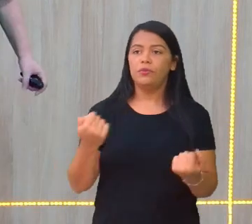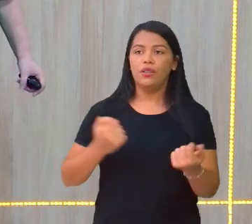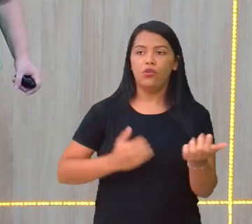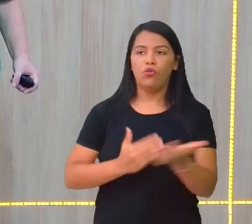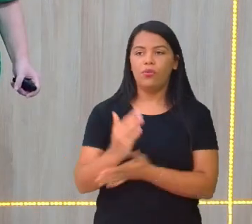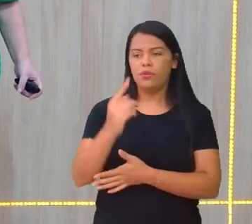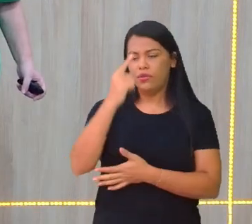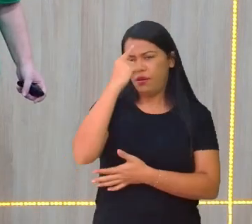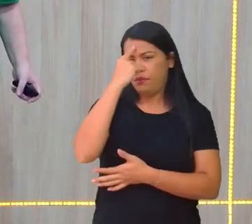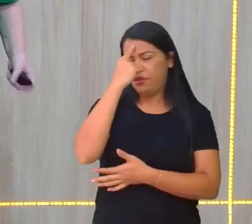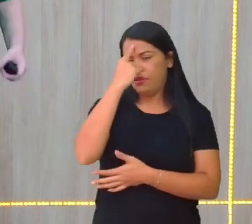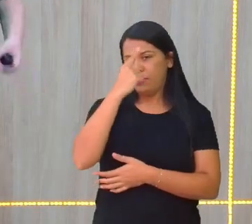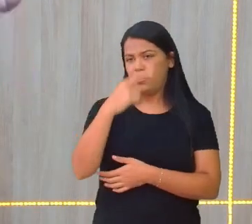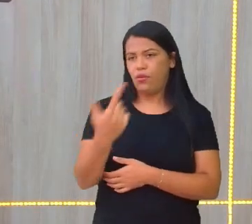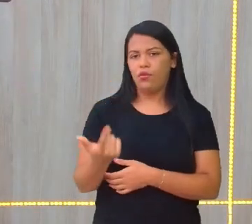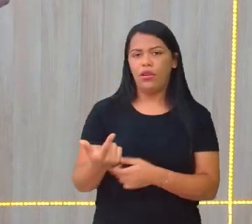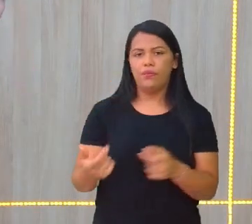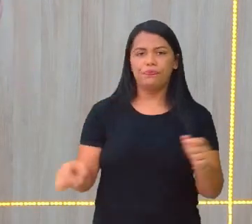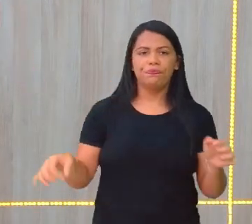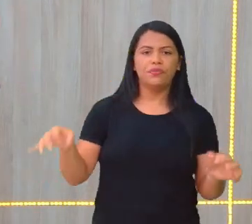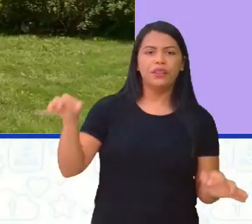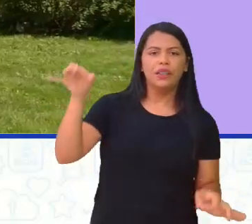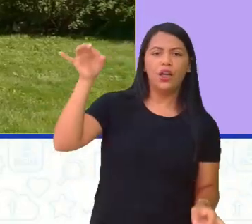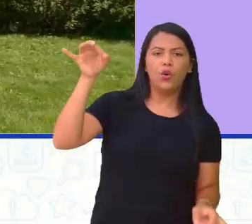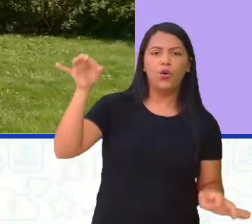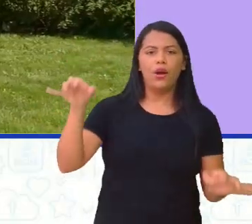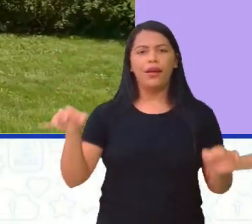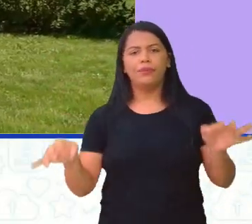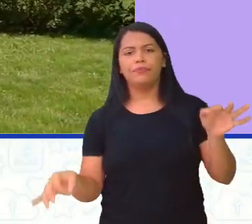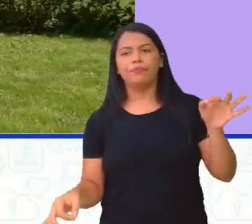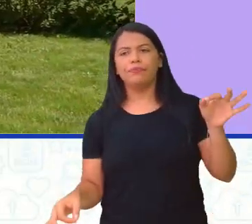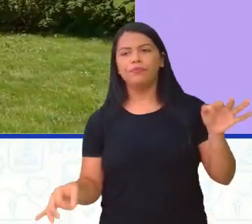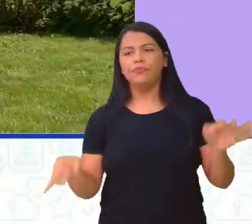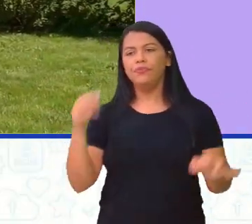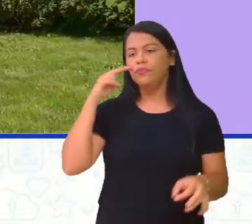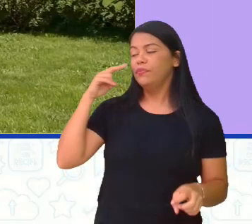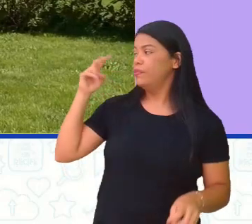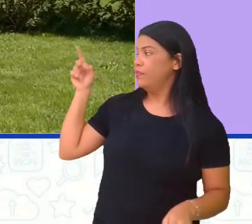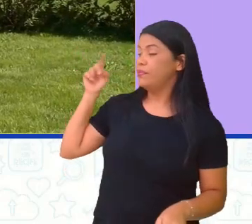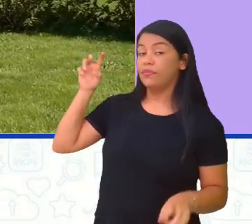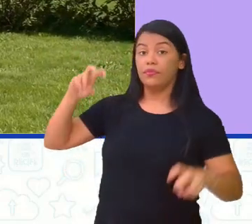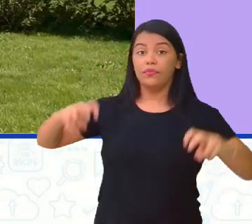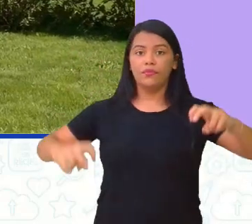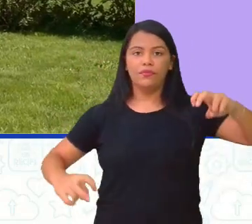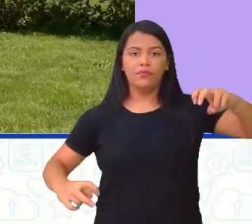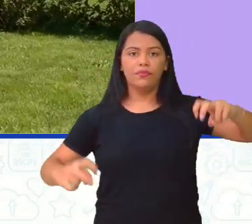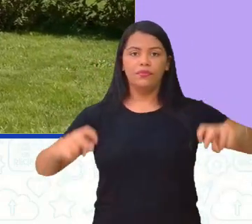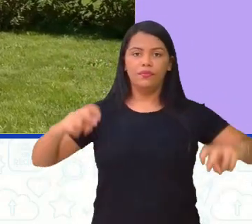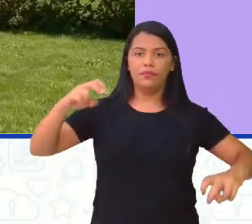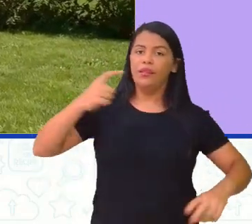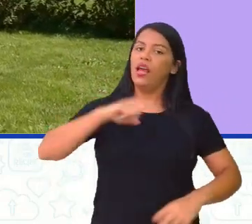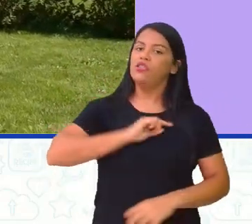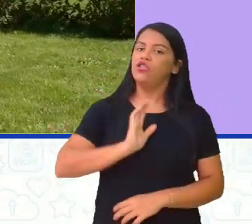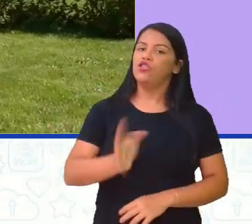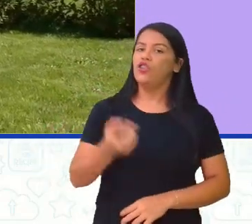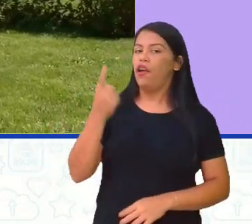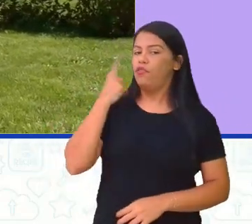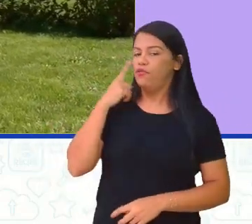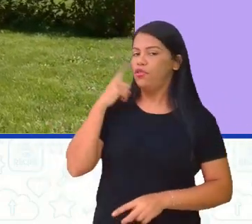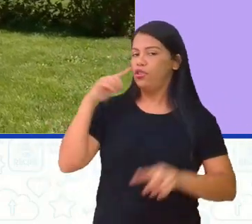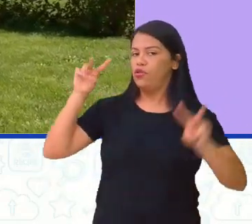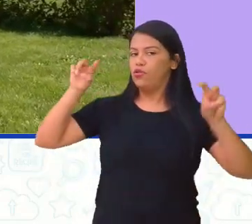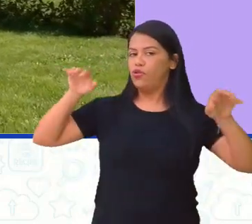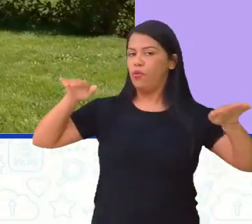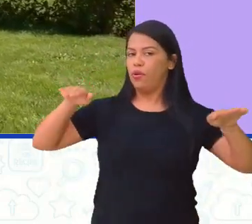numa gangorra, no equilíbrio. Porque a gente já viu a questão da igualdade, né? Tá ali